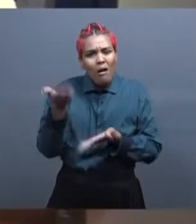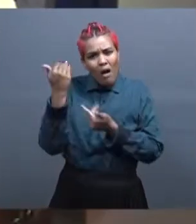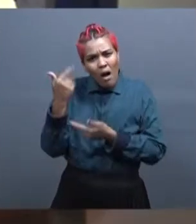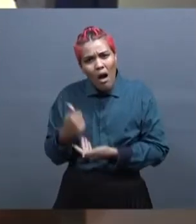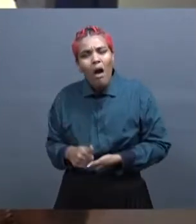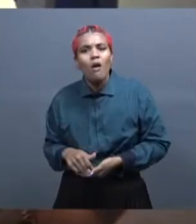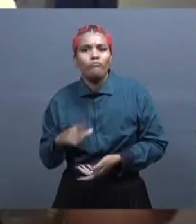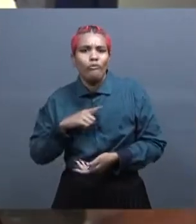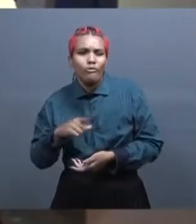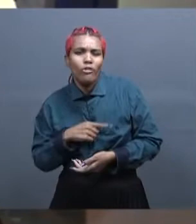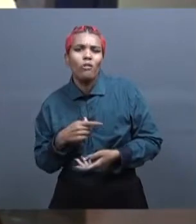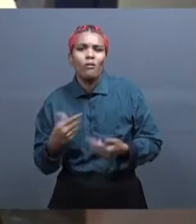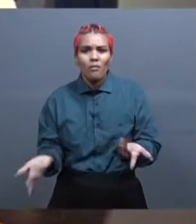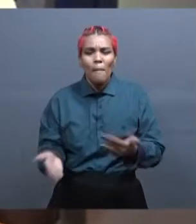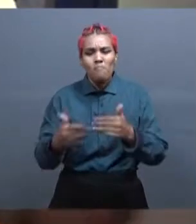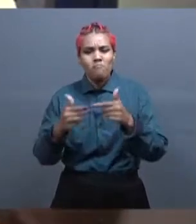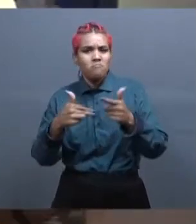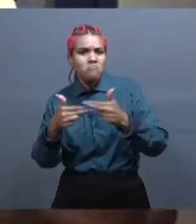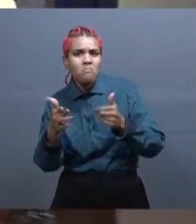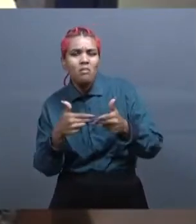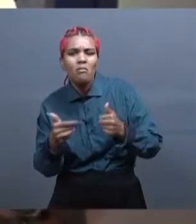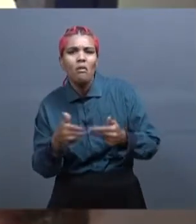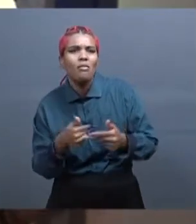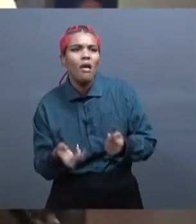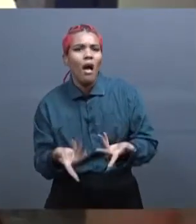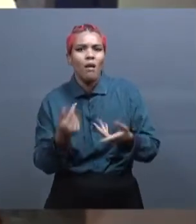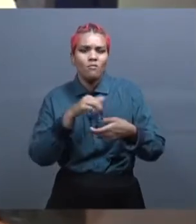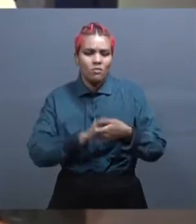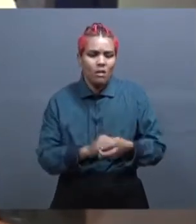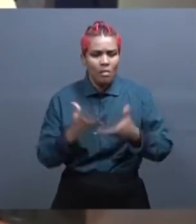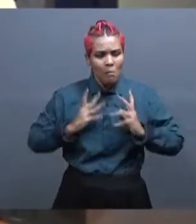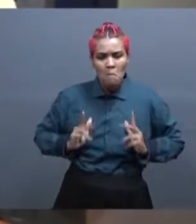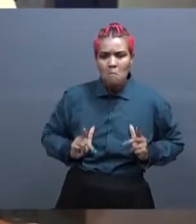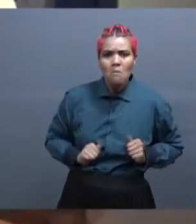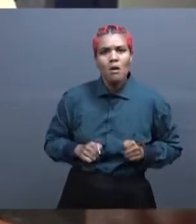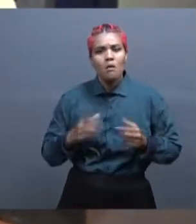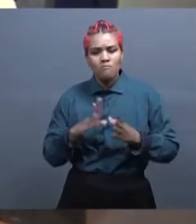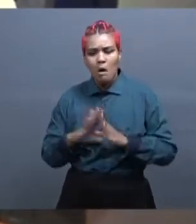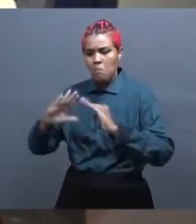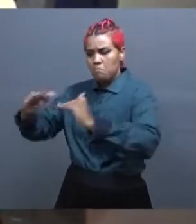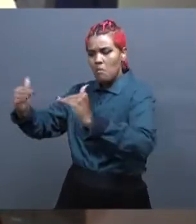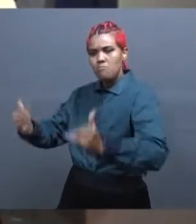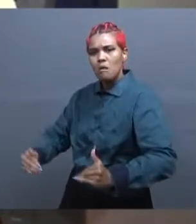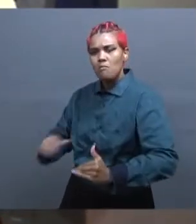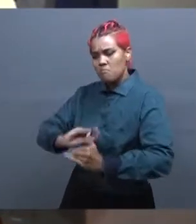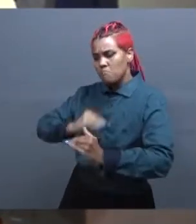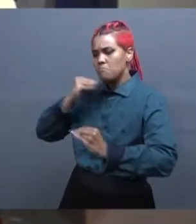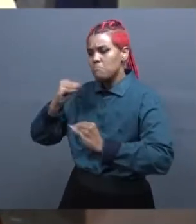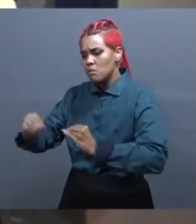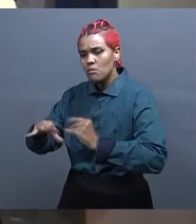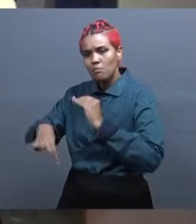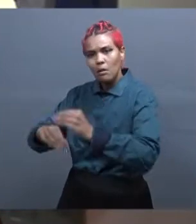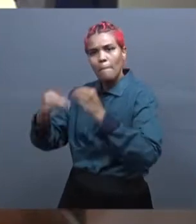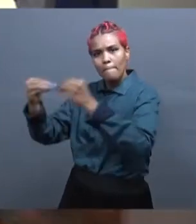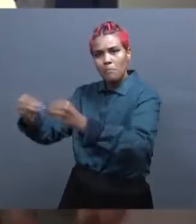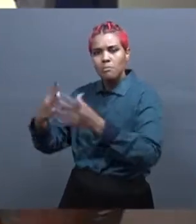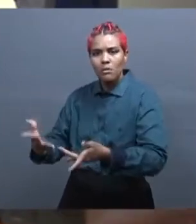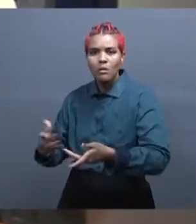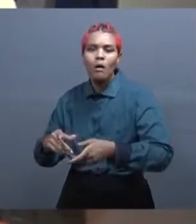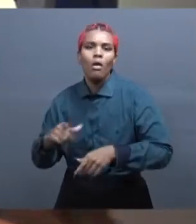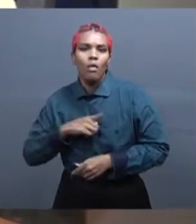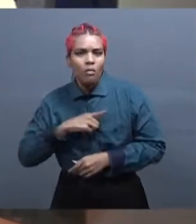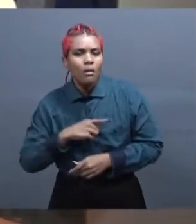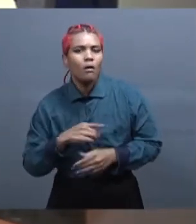esterilizados e era tudo tinha toda uma dificuldade hoje em dia tem tudo descartável se você preferir mas alguns profissionais